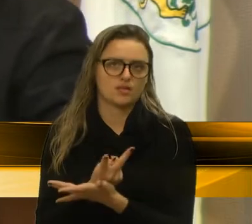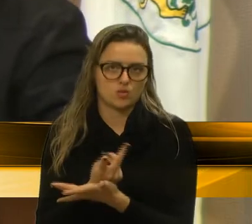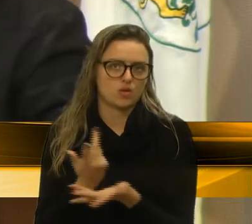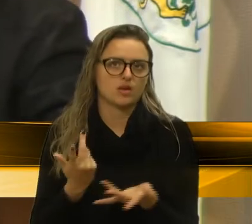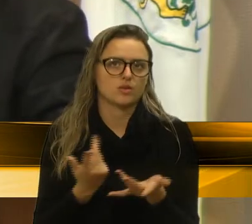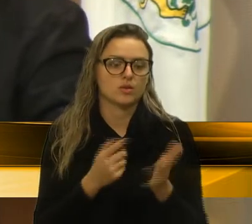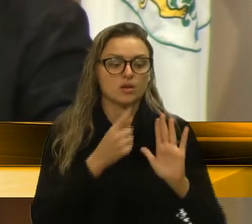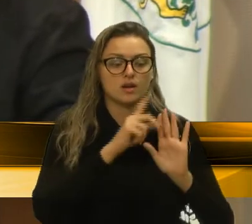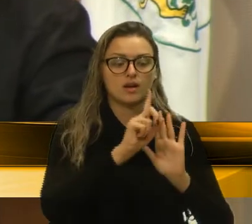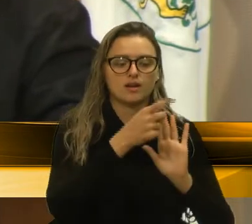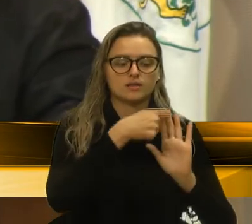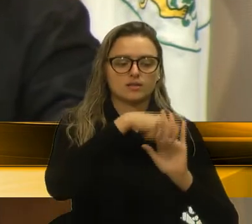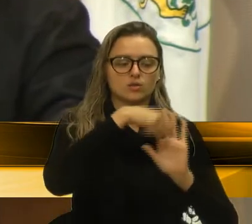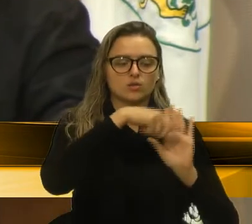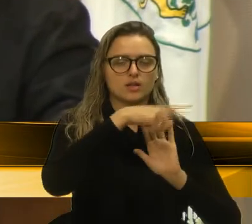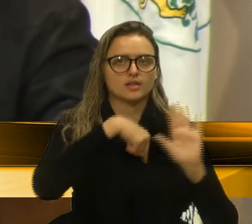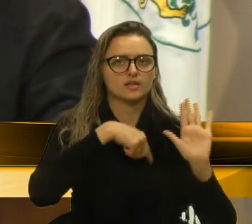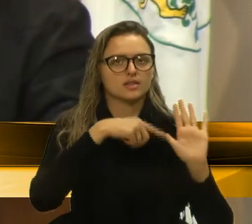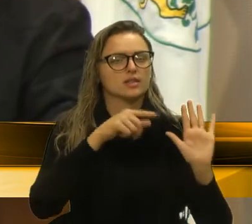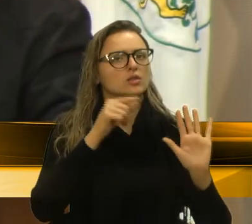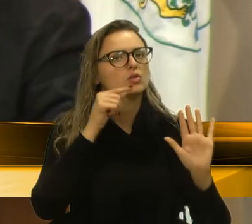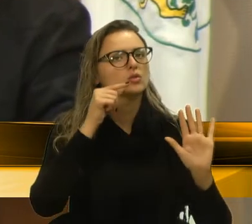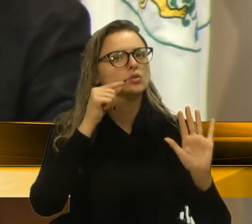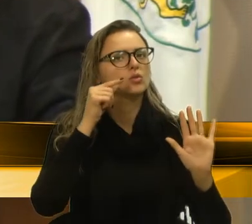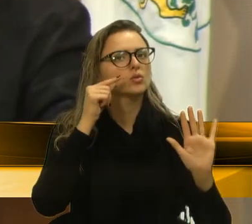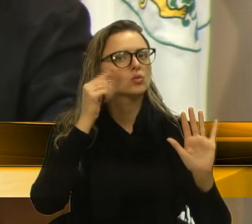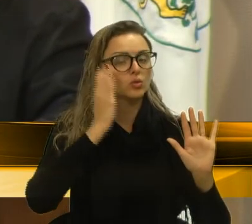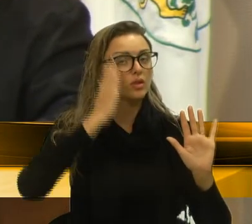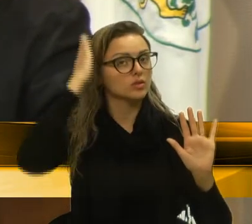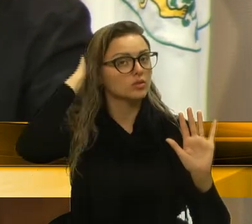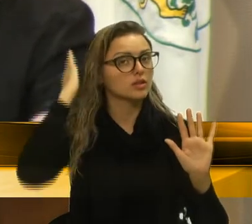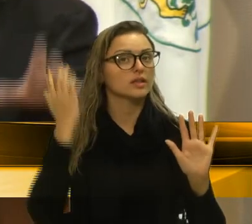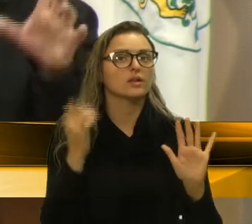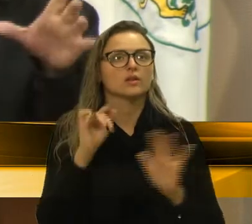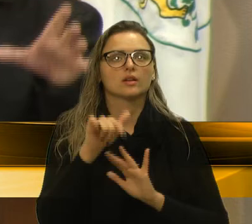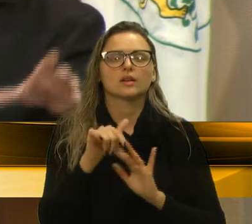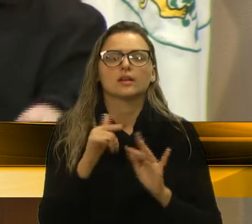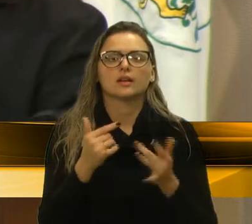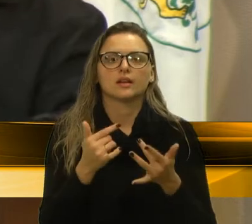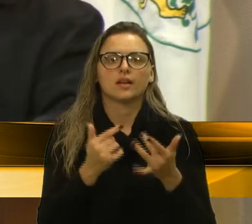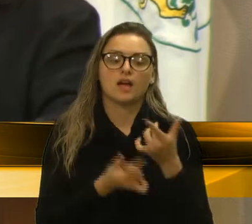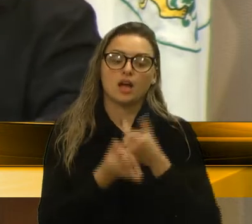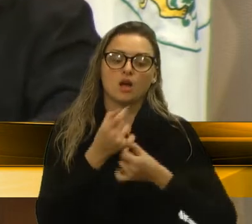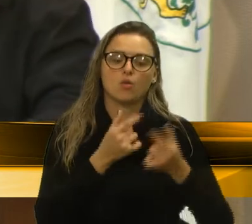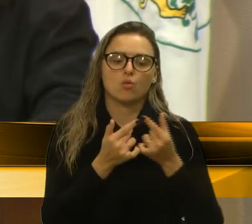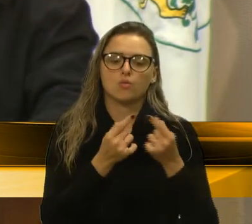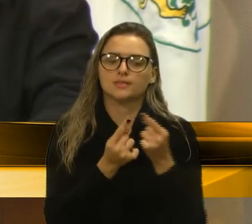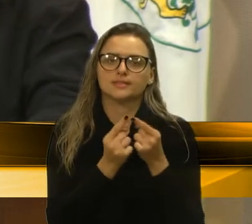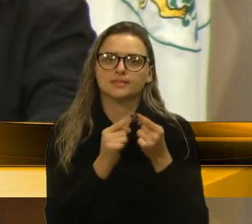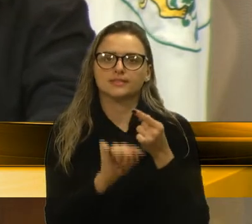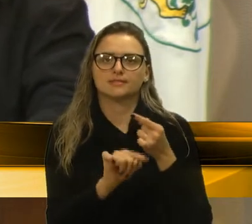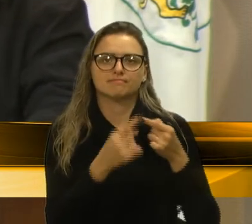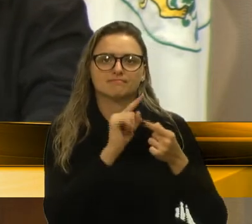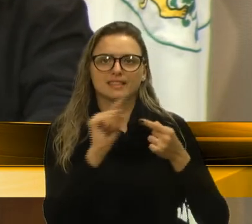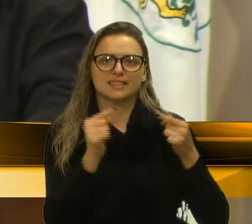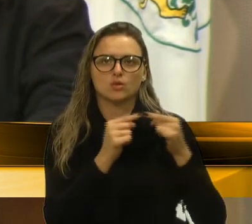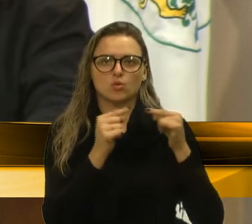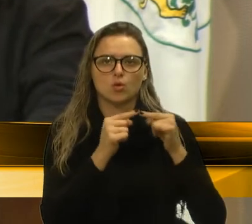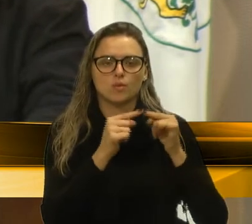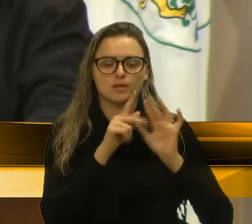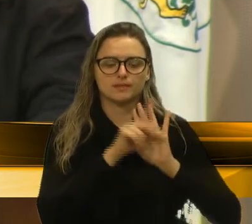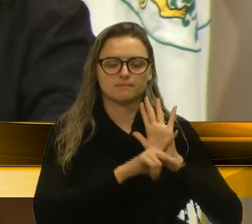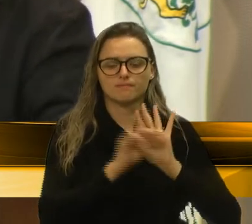veto apresentado, a parte, vereador Eloy. Então, essas ditas inconsistências, né? E que algumas